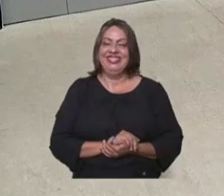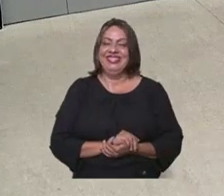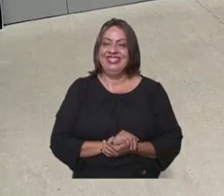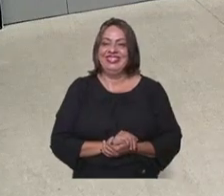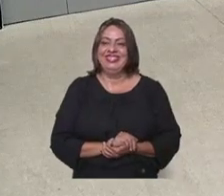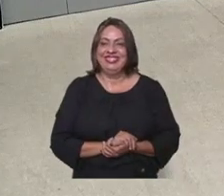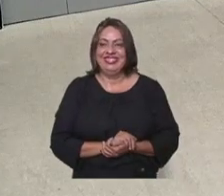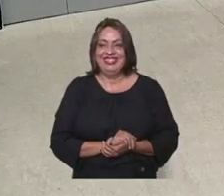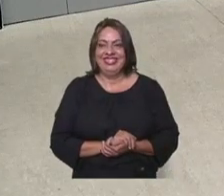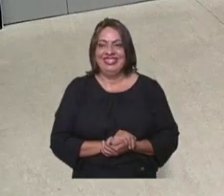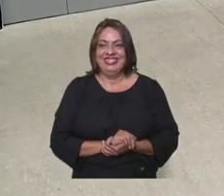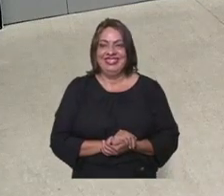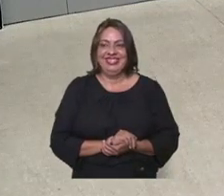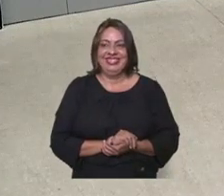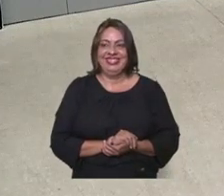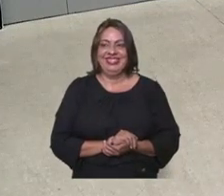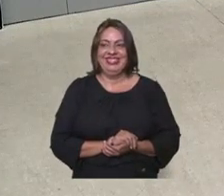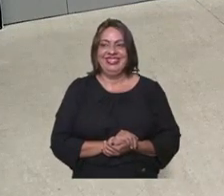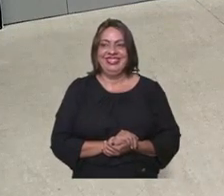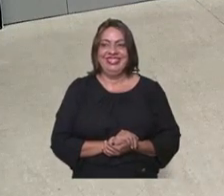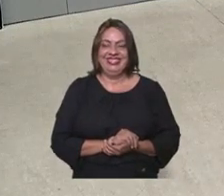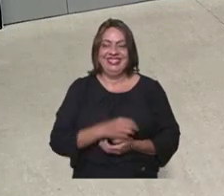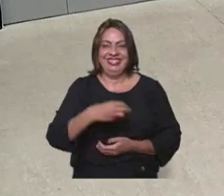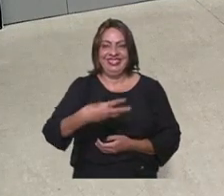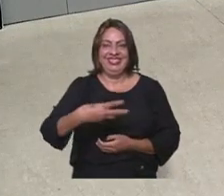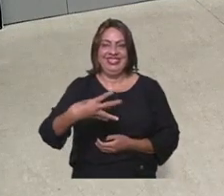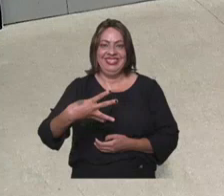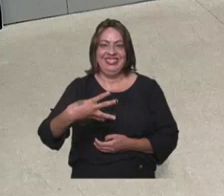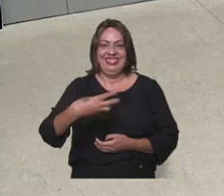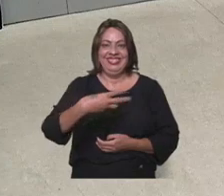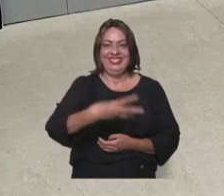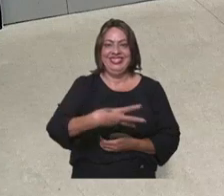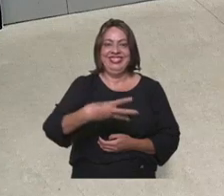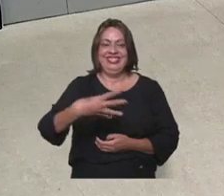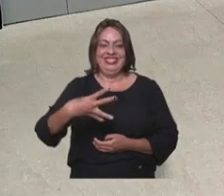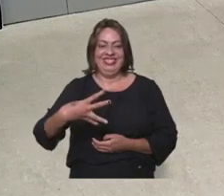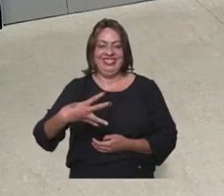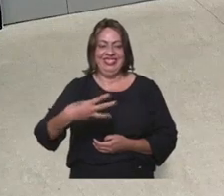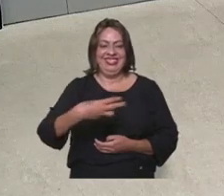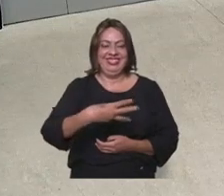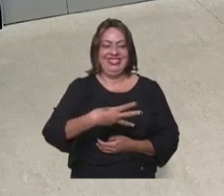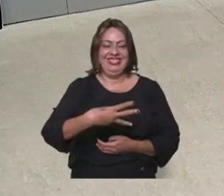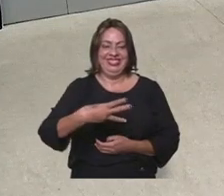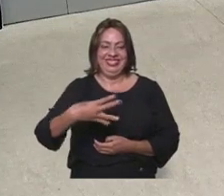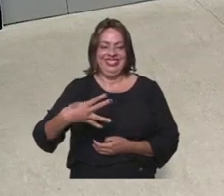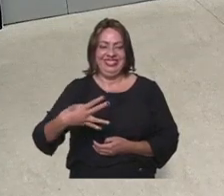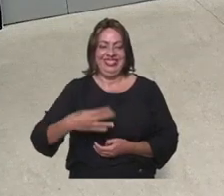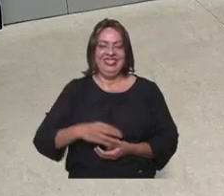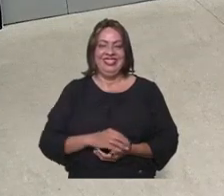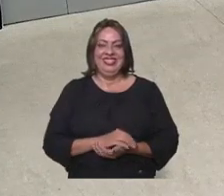55. 55 foi, 34, olha o 34.